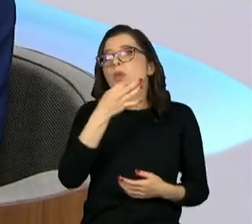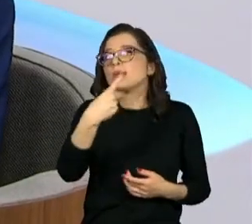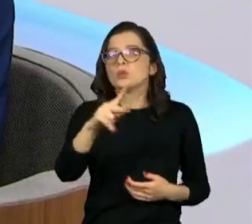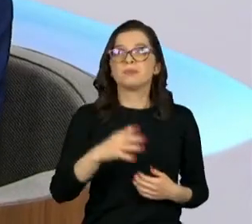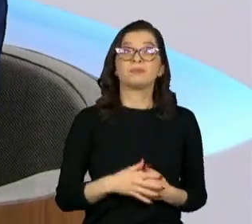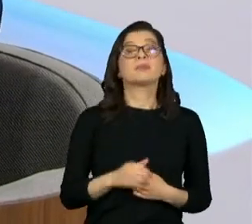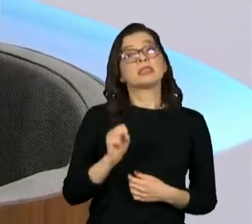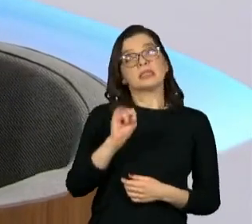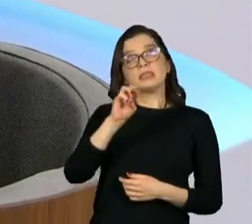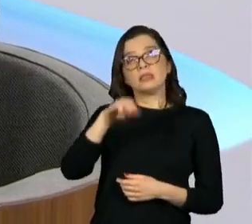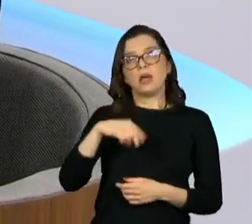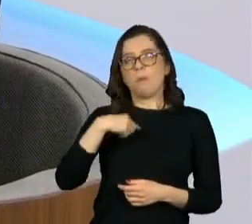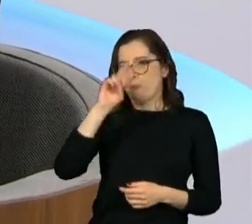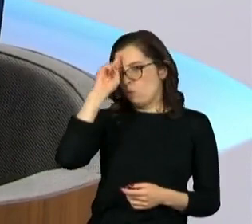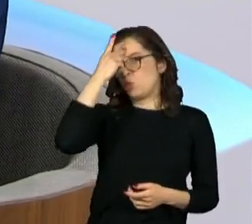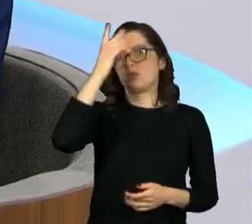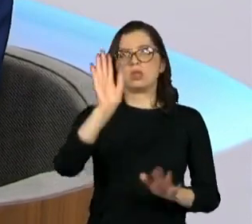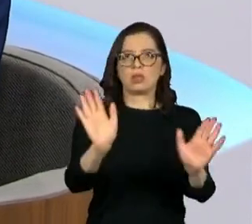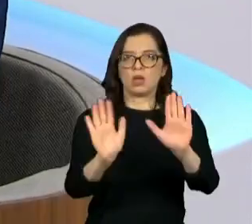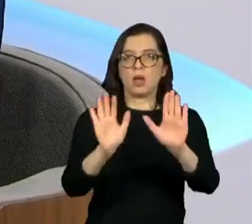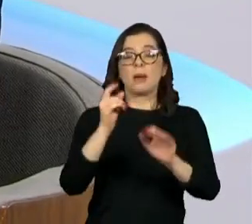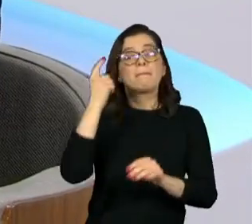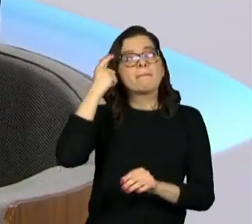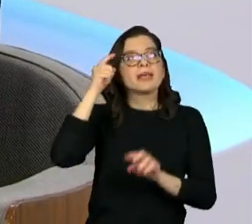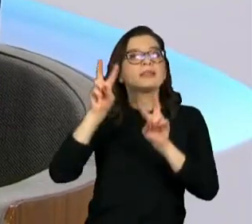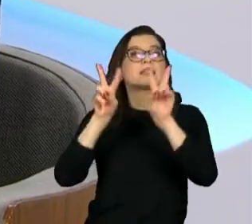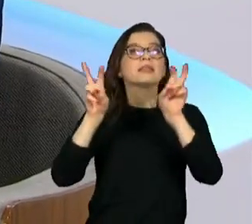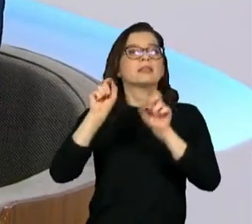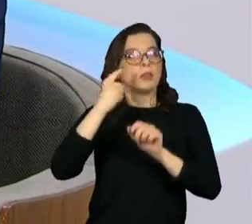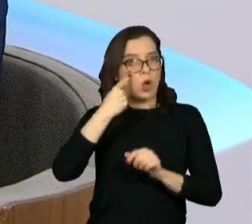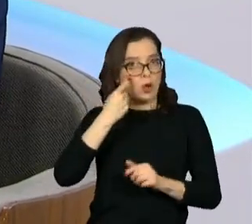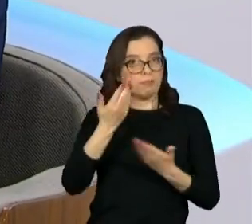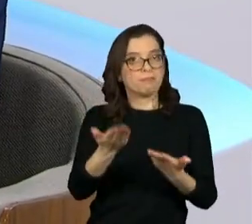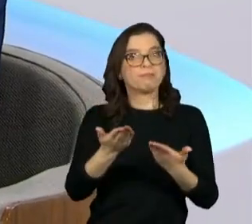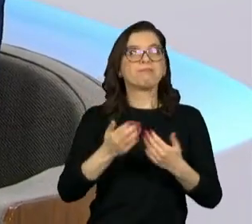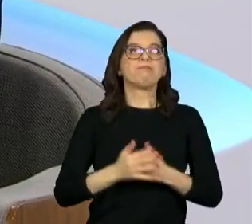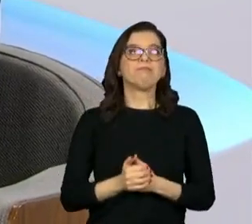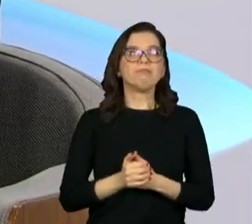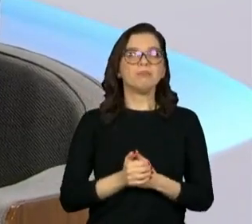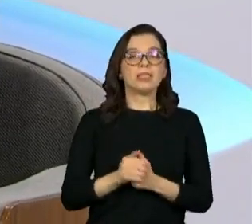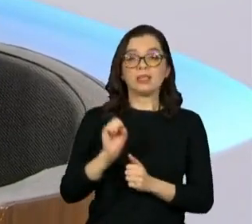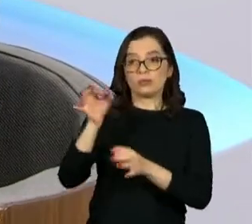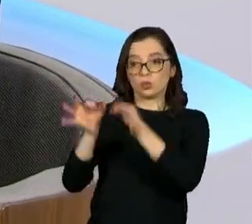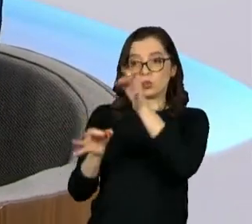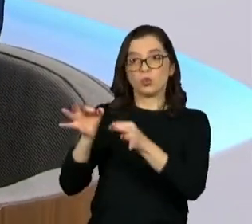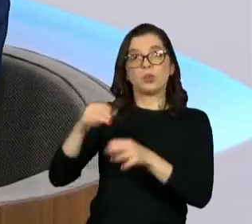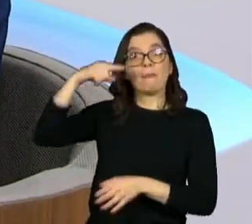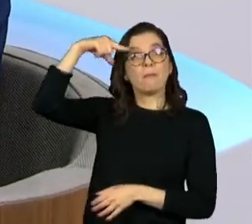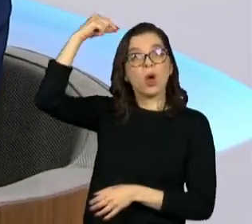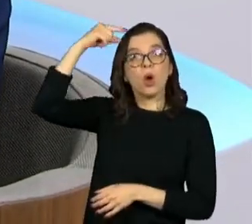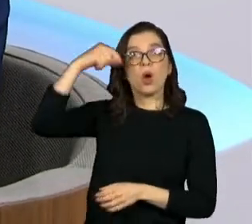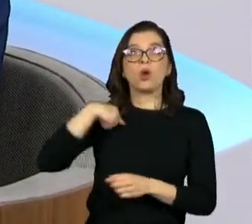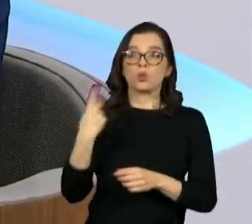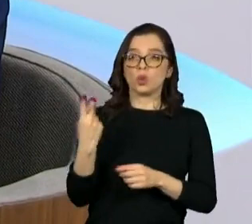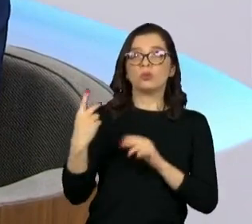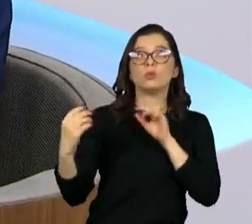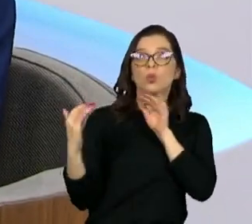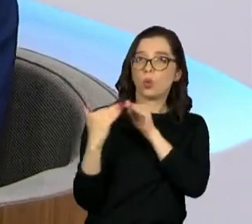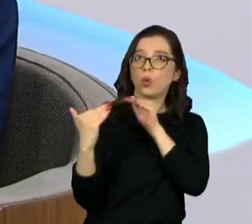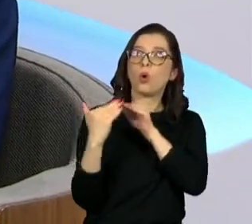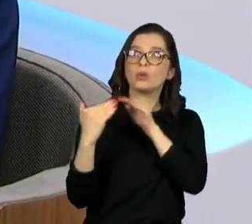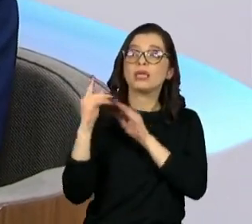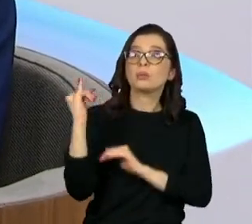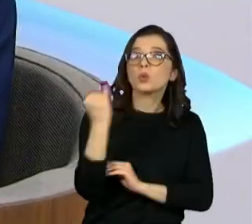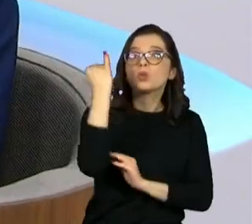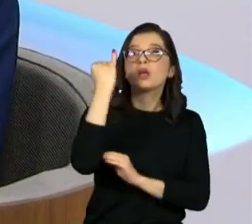Eu tenho mudado minha mente. O problema é esse, onde a Justiça Barroso e eu agree, é